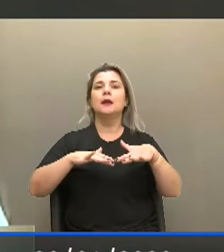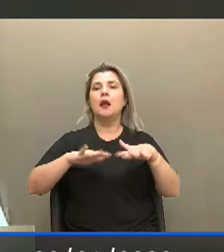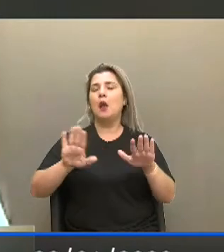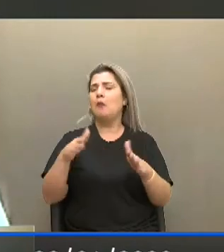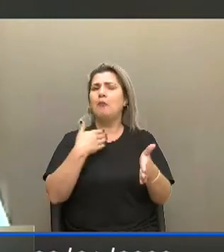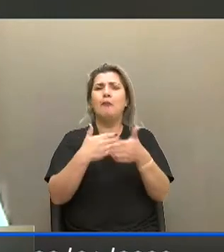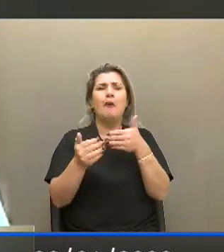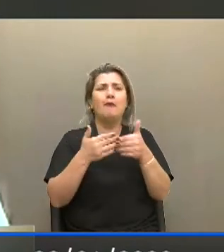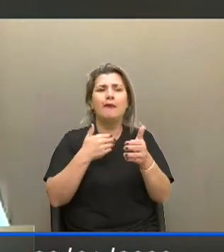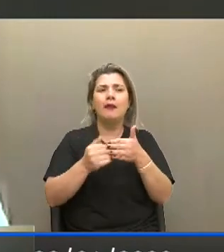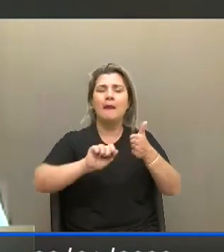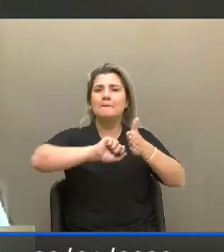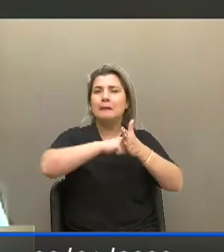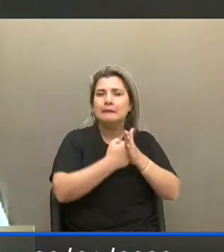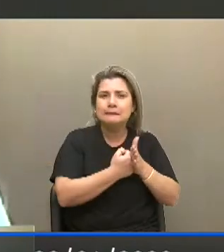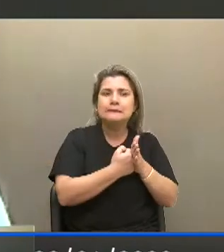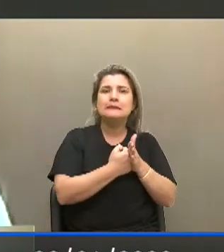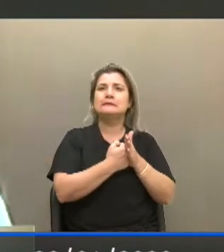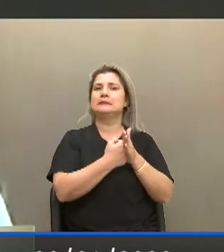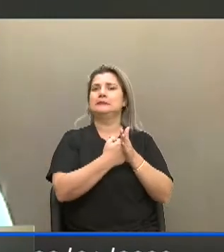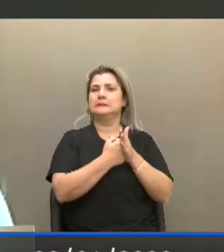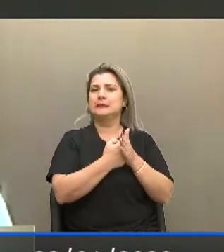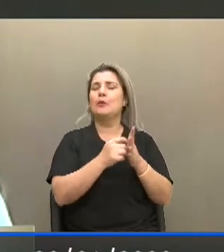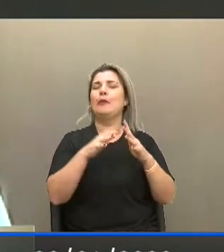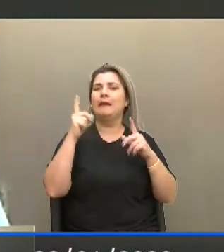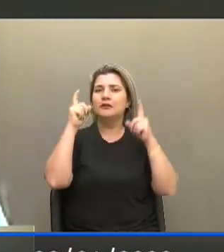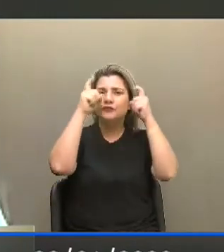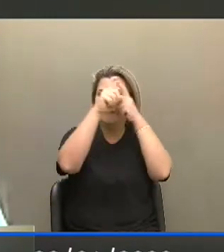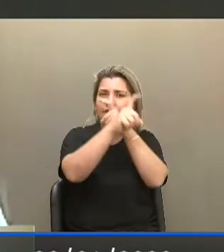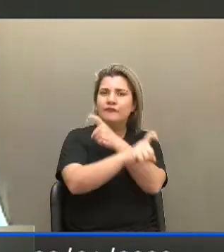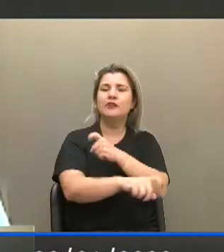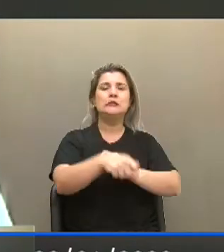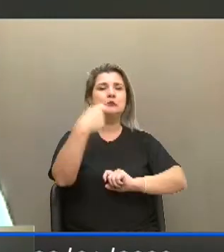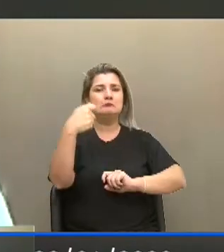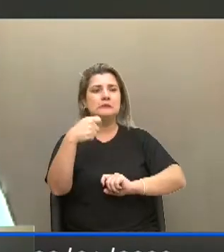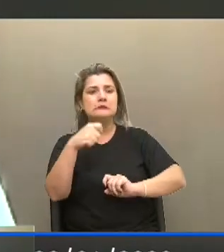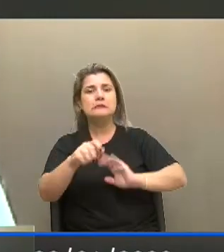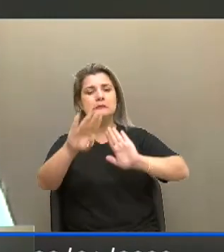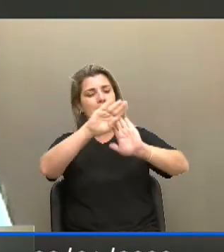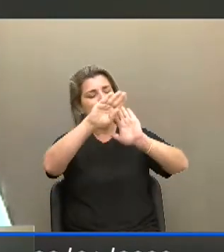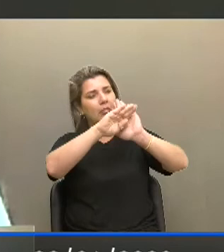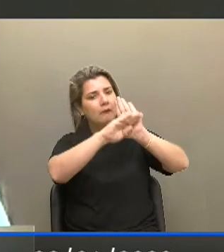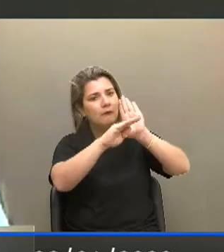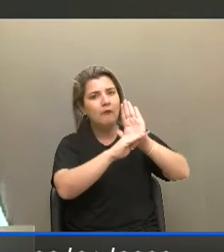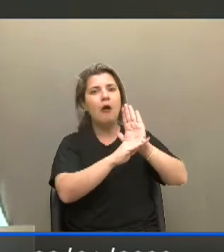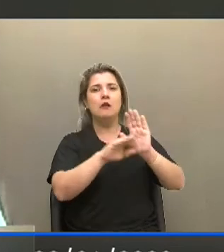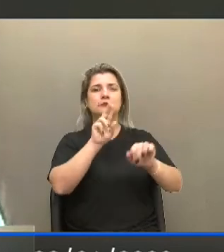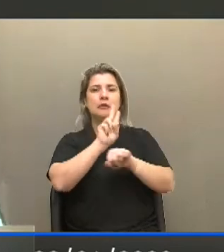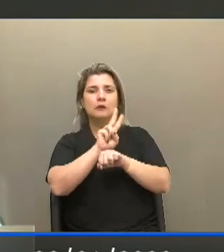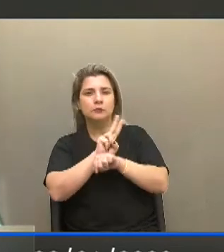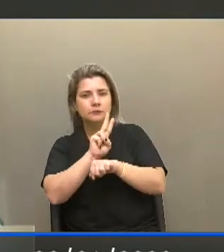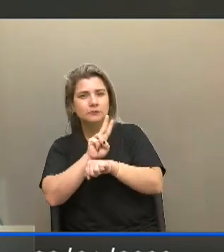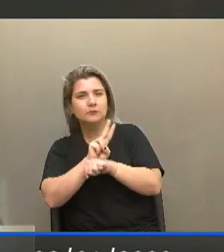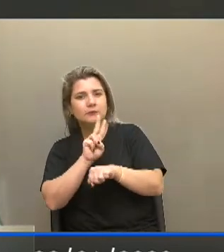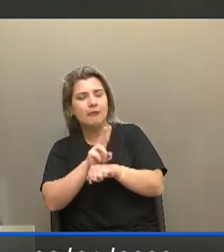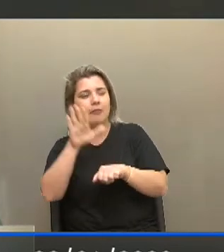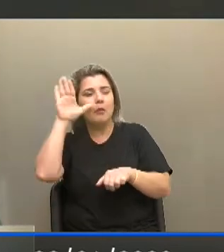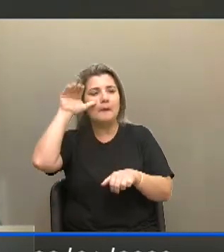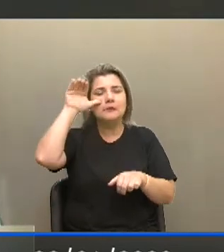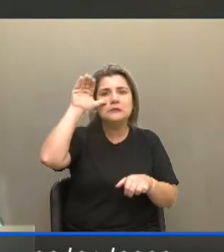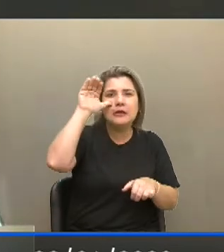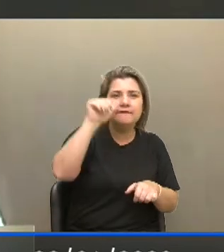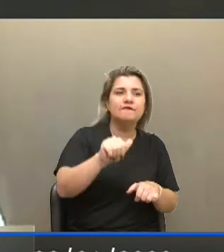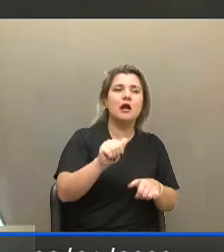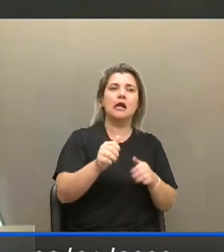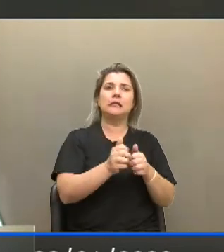cuidados todos precisam ser redobrados, os protocolos observados, e eu percebi nas manifestações de todos os setores